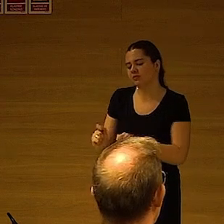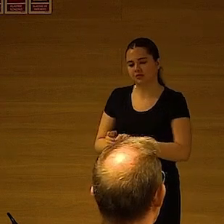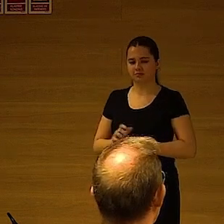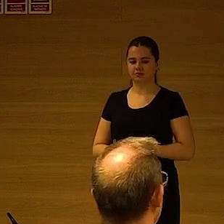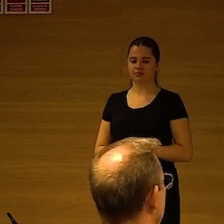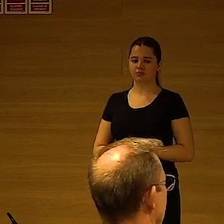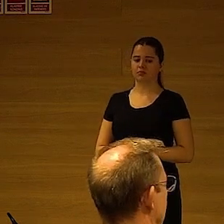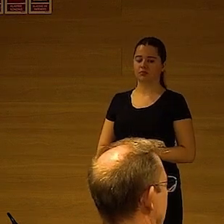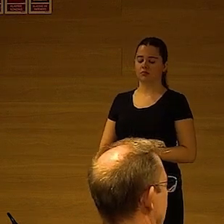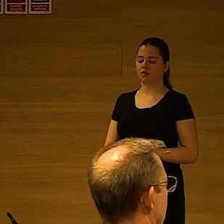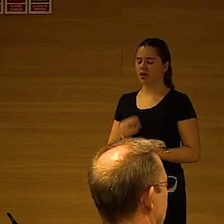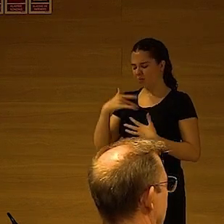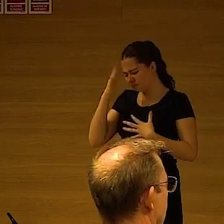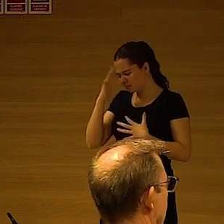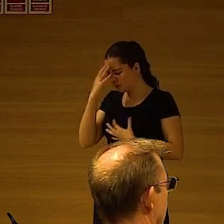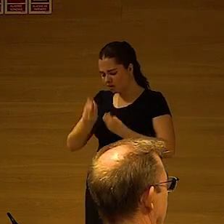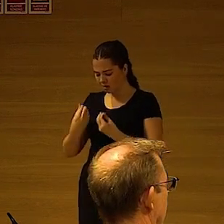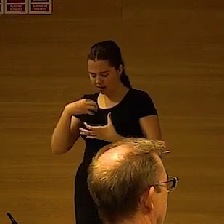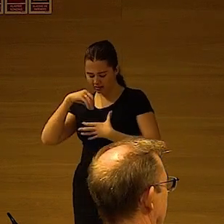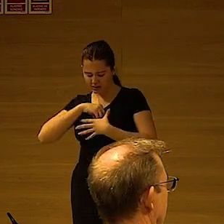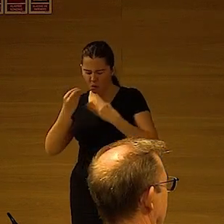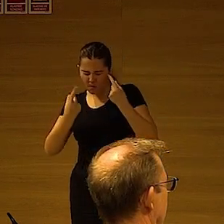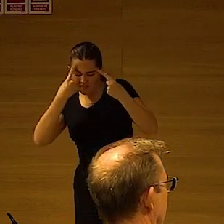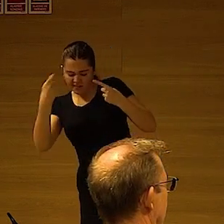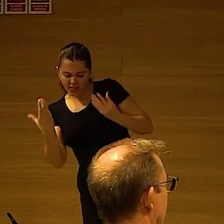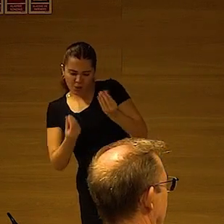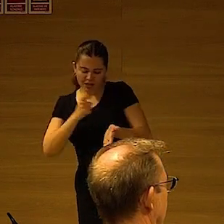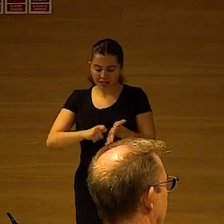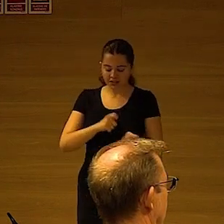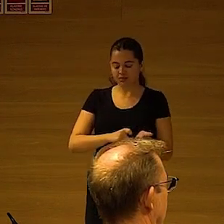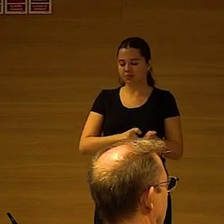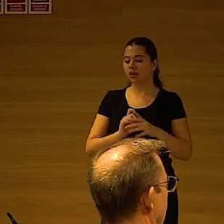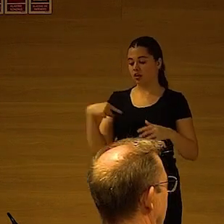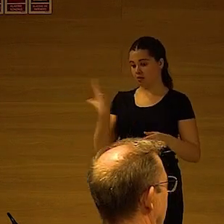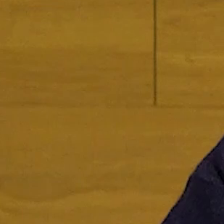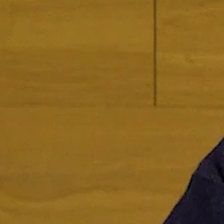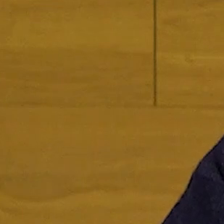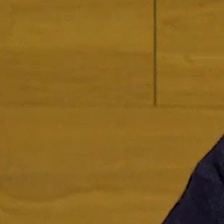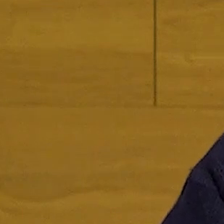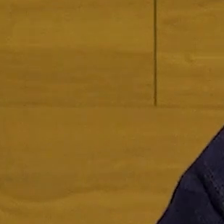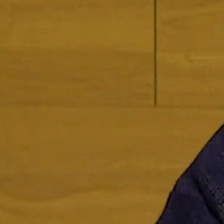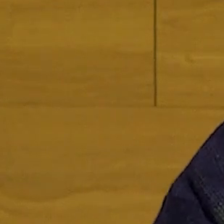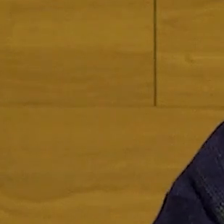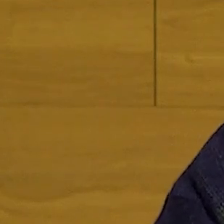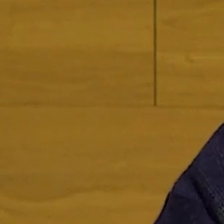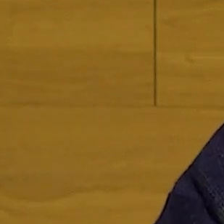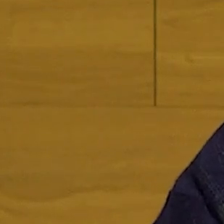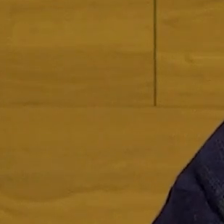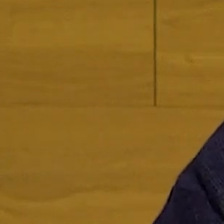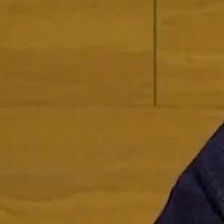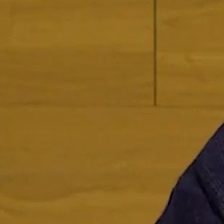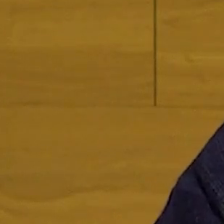O que pode me abrir? O que eu vou inventar? Porque a gente só inventa quando a gente tem uma base de